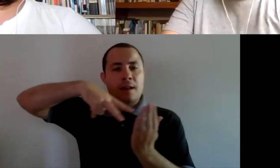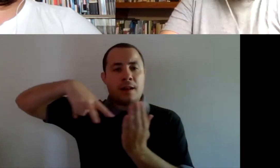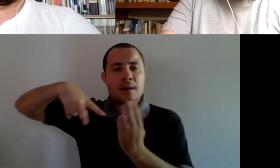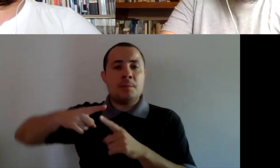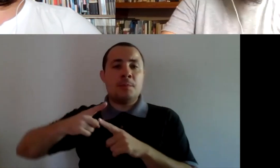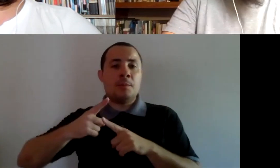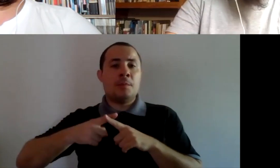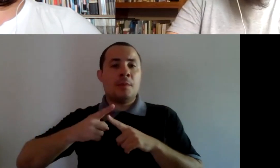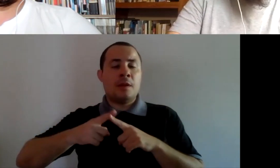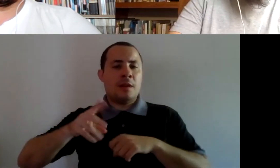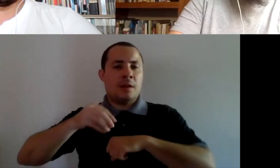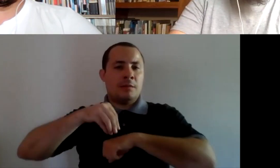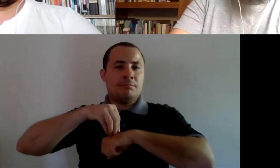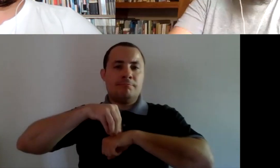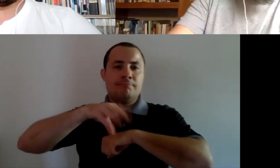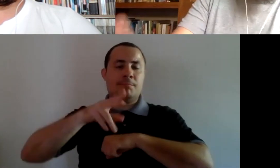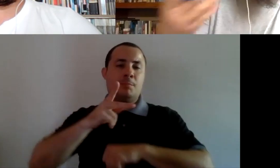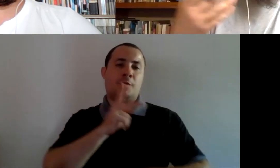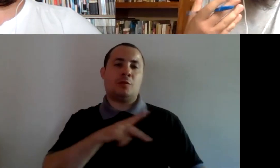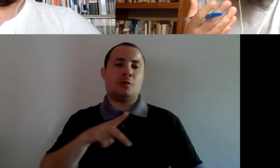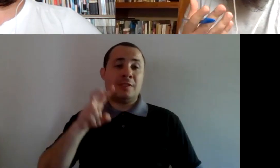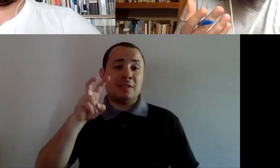é mais de 50%. Né?